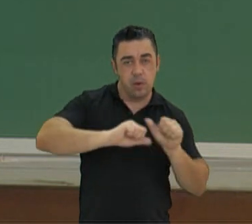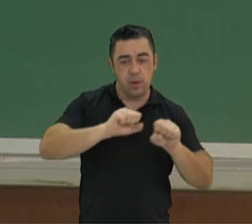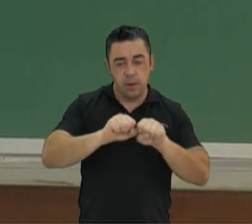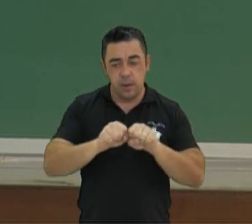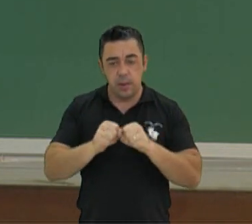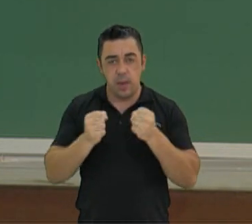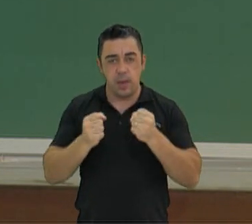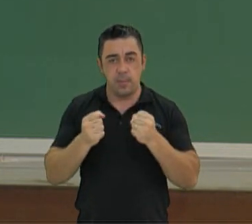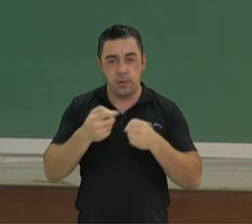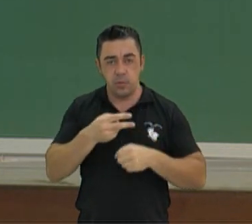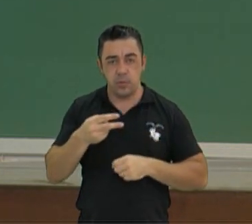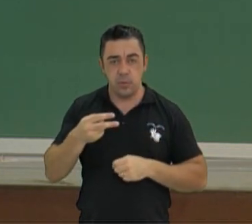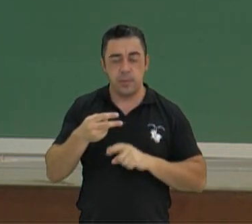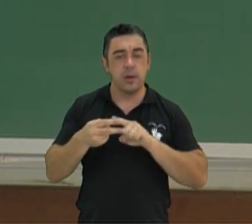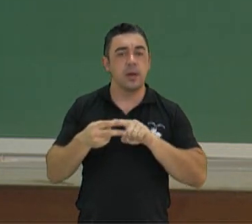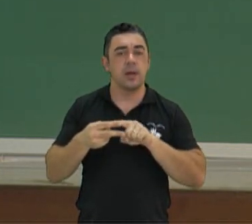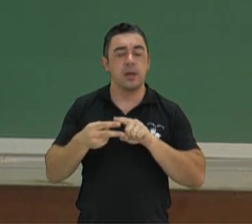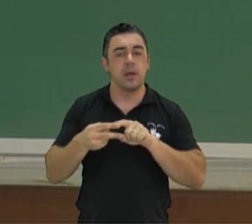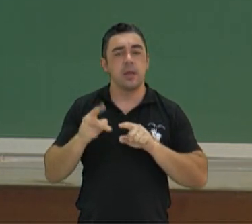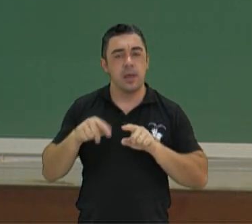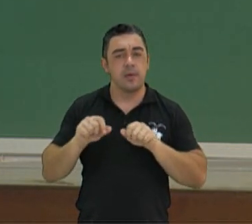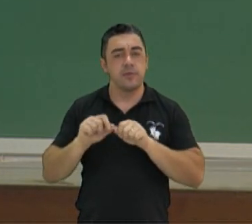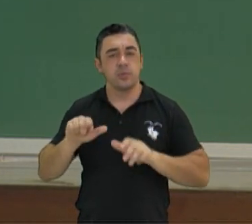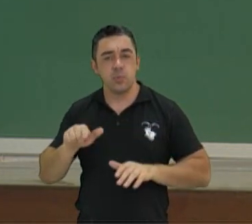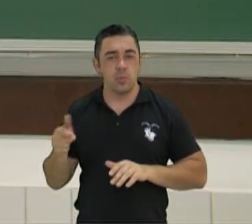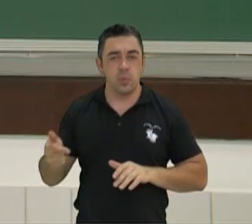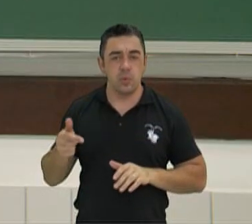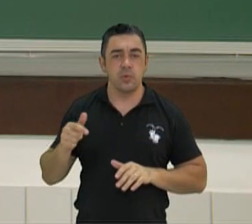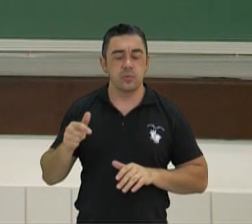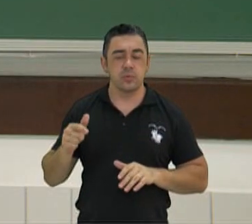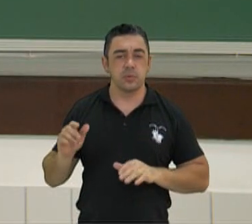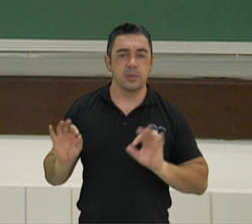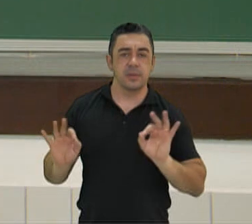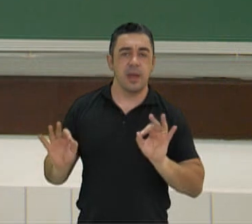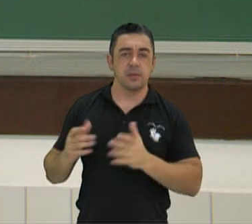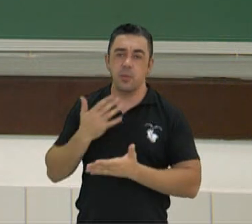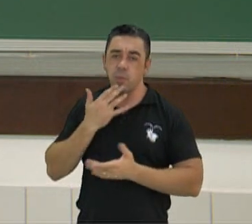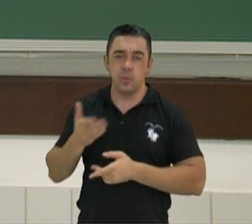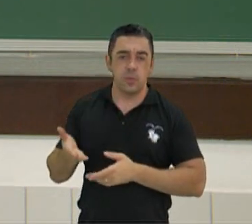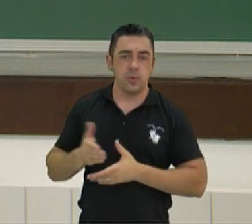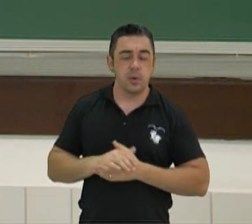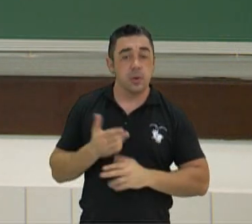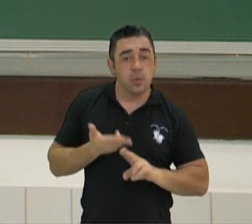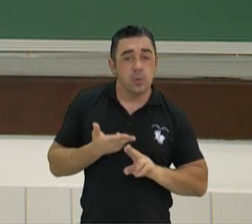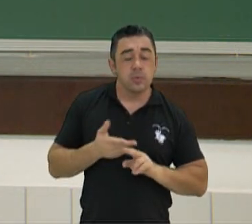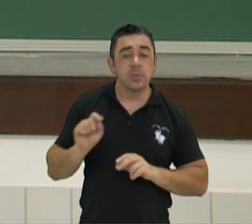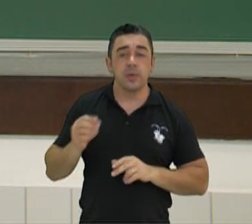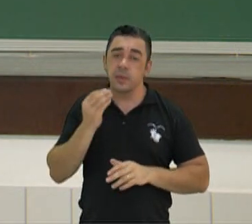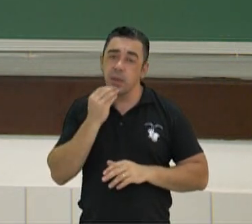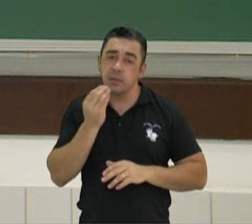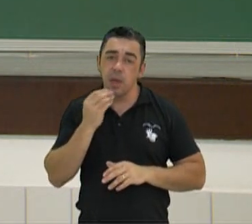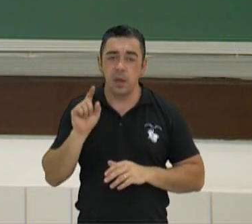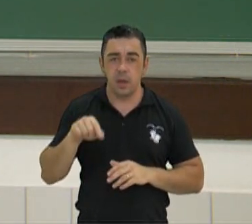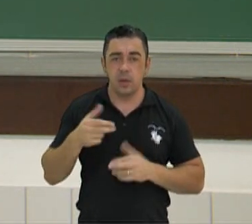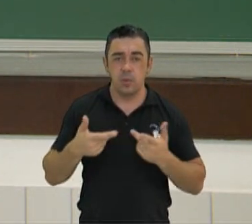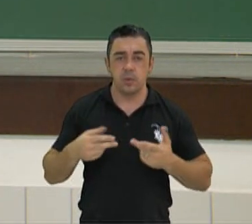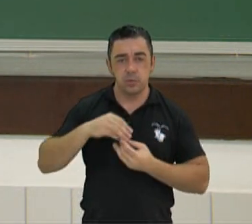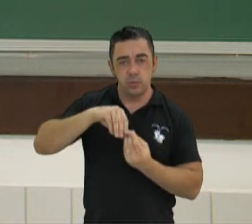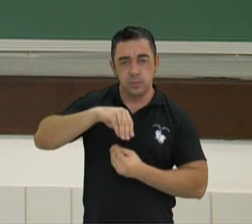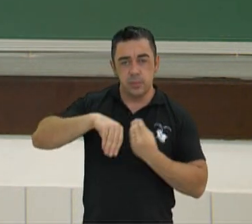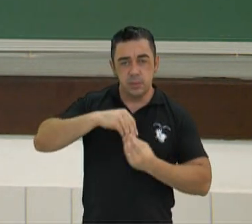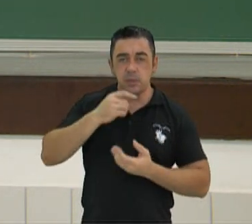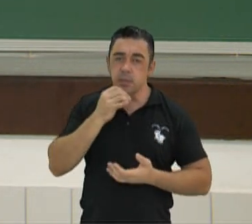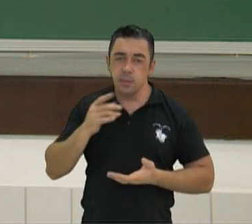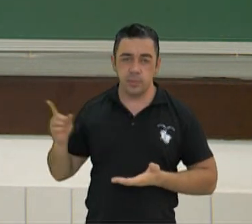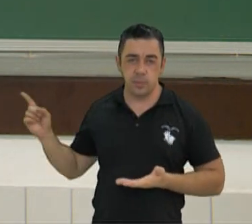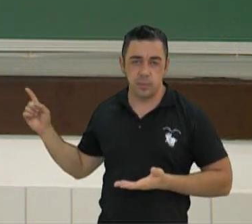essa dupla ligação e vai formar um composto incolor. Então, isso daqui é utilizado para testar substâncias. Olha o exemplo que